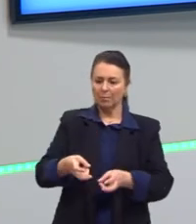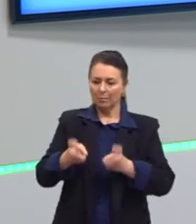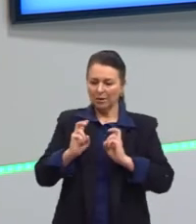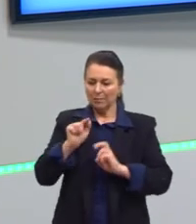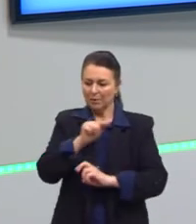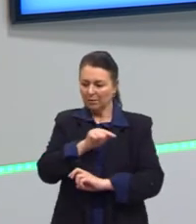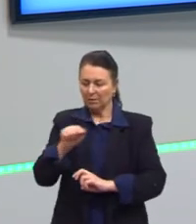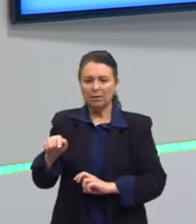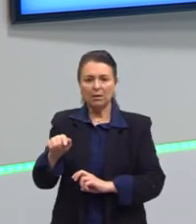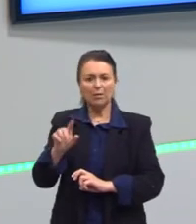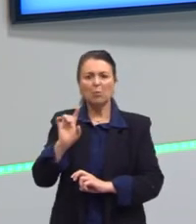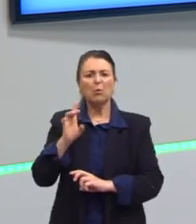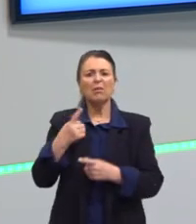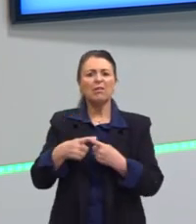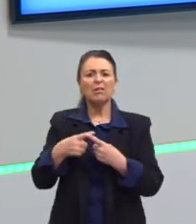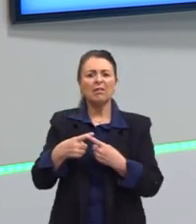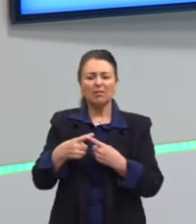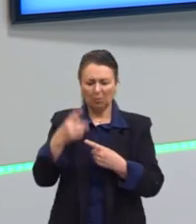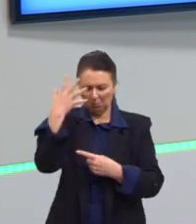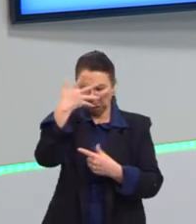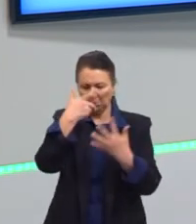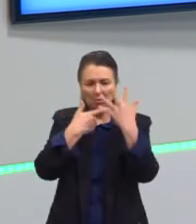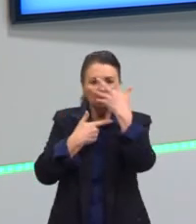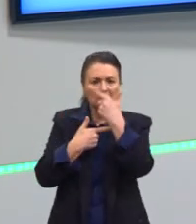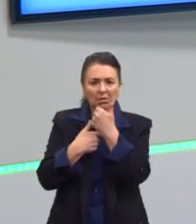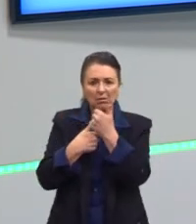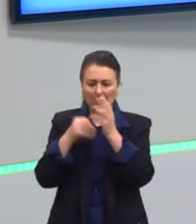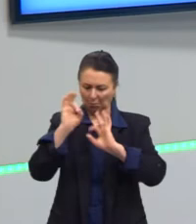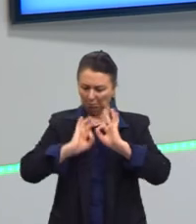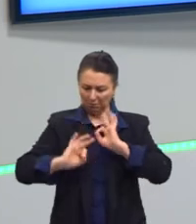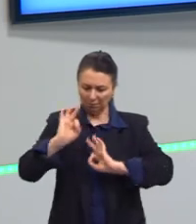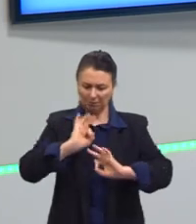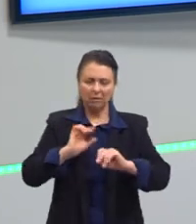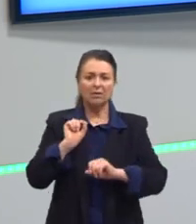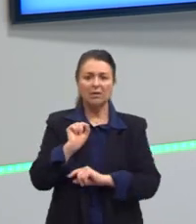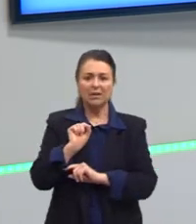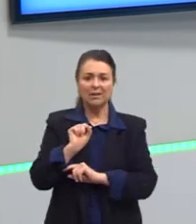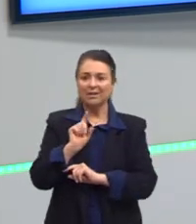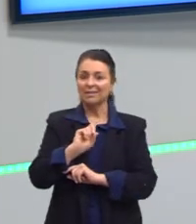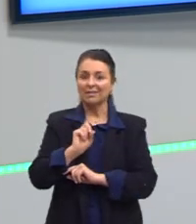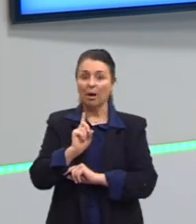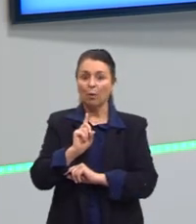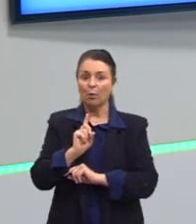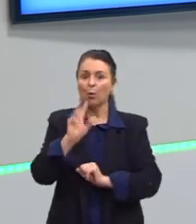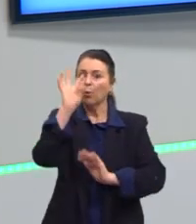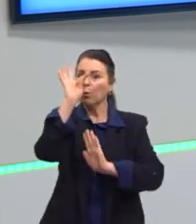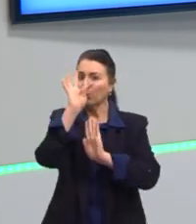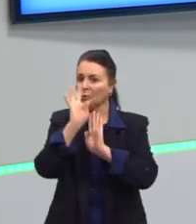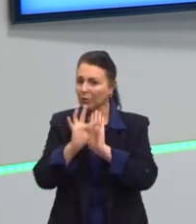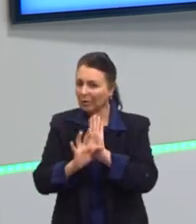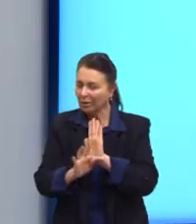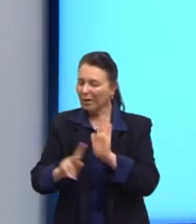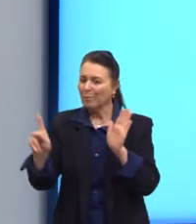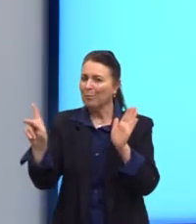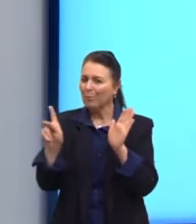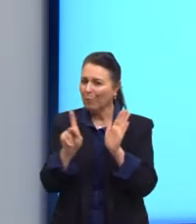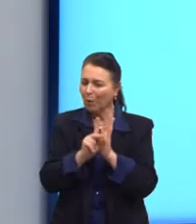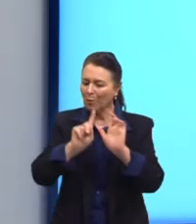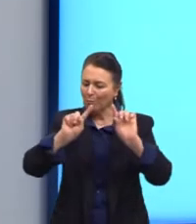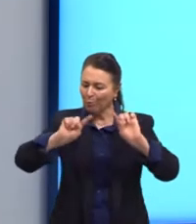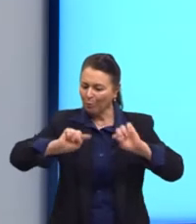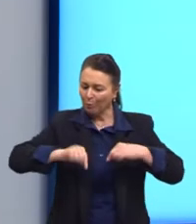para enfeite para bonito para Adorno que seja não nada disso eles estão ali com propósito